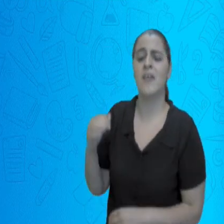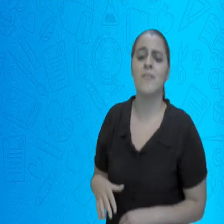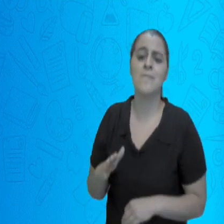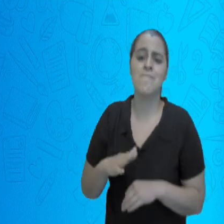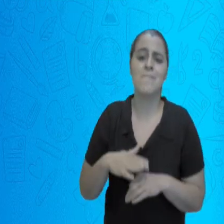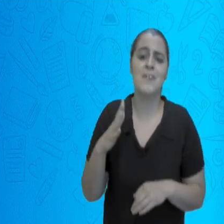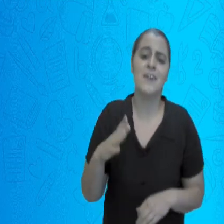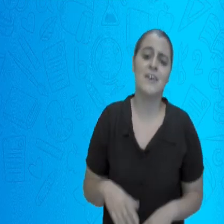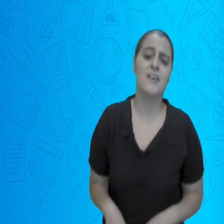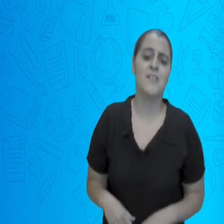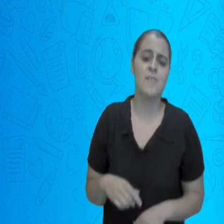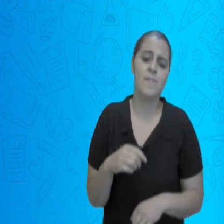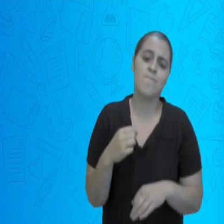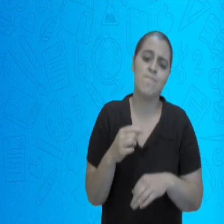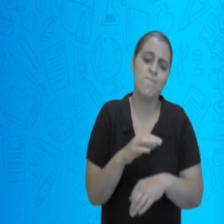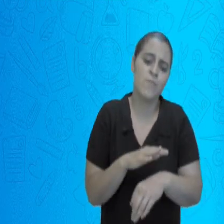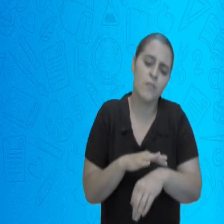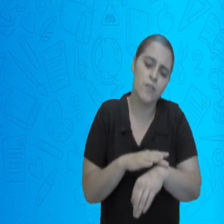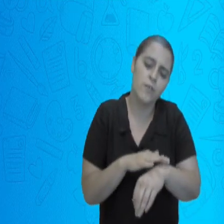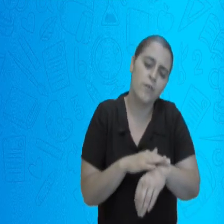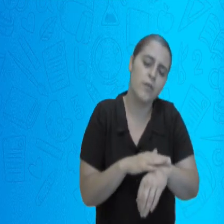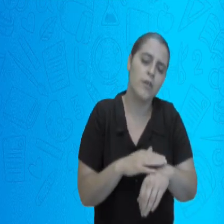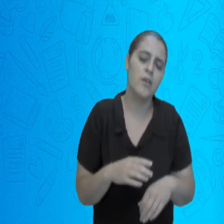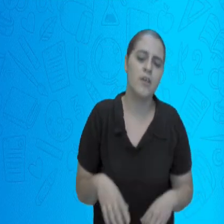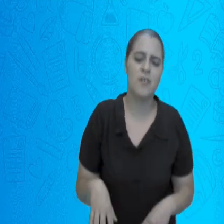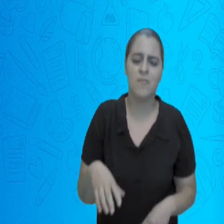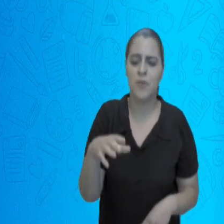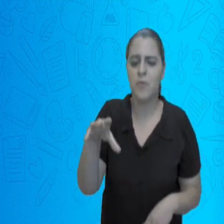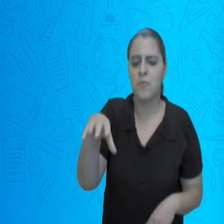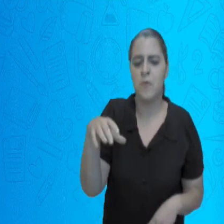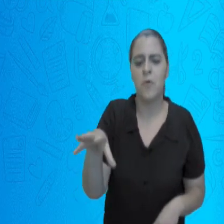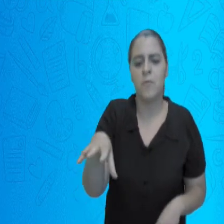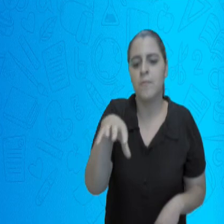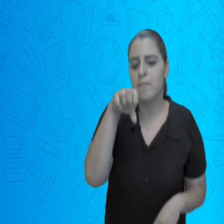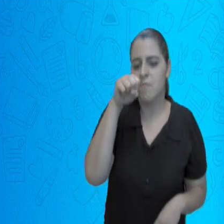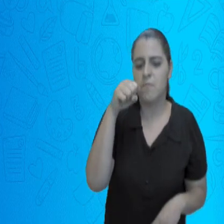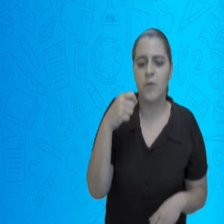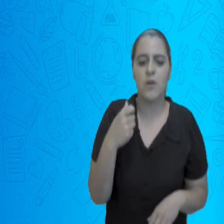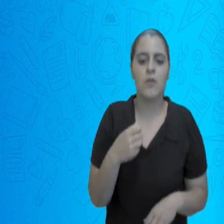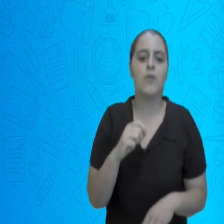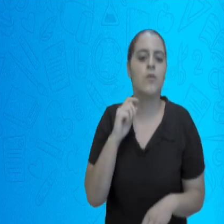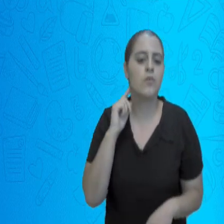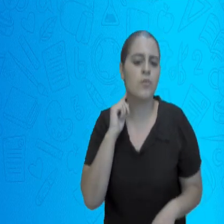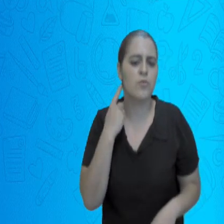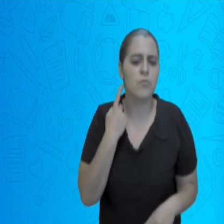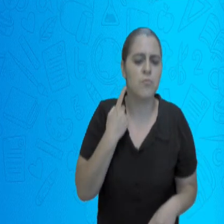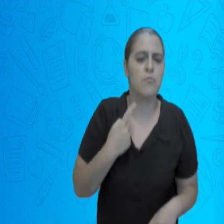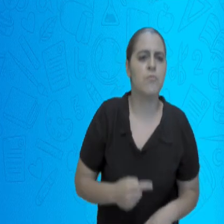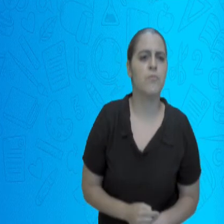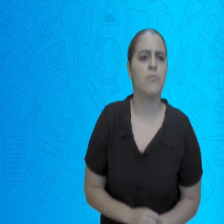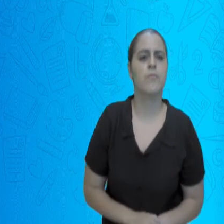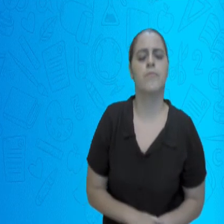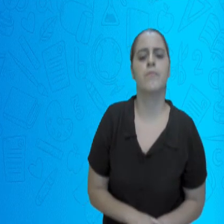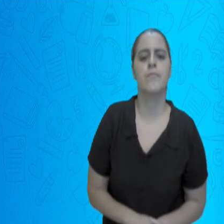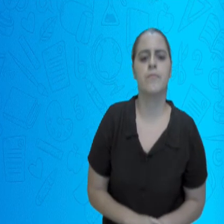mais o risco de um lugar poluído nós teremos. Então, mais atenção às nossas plantas.